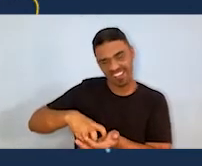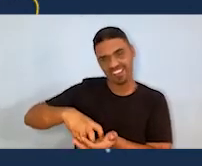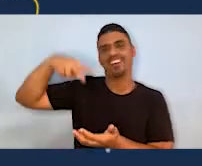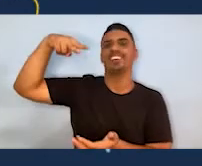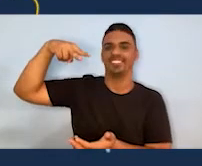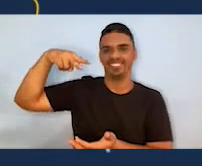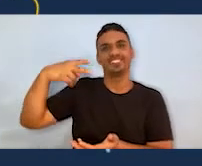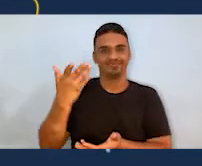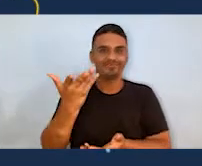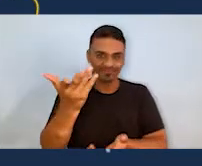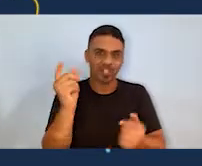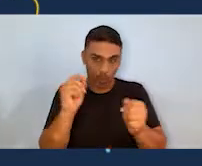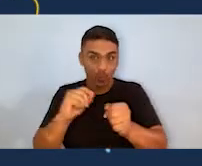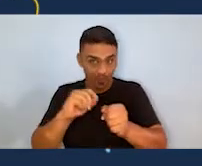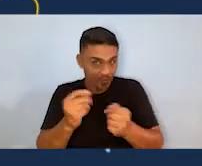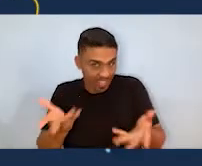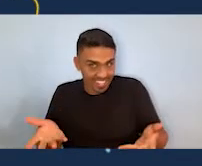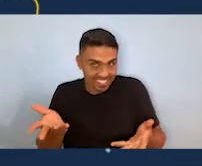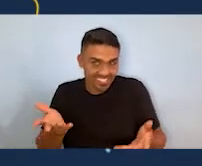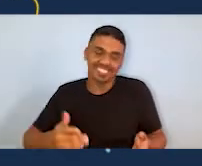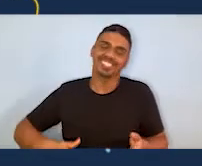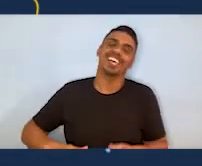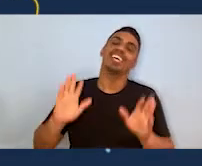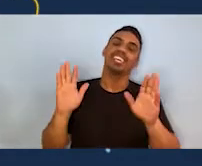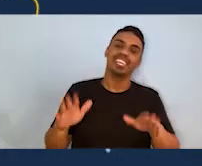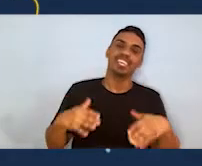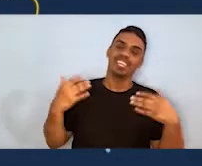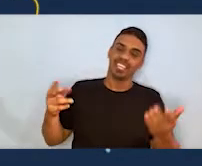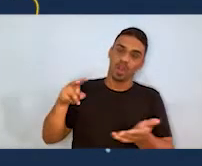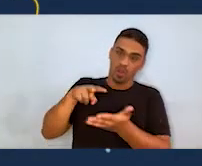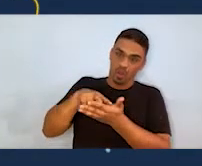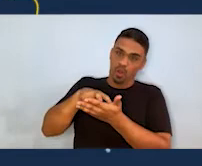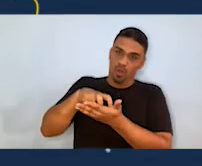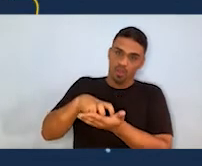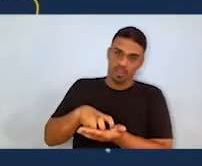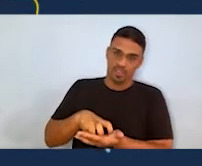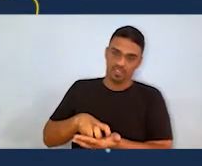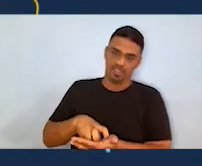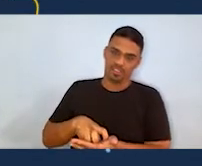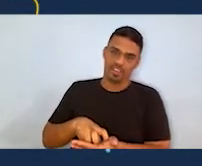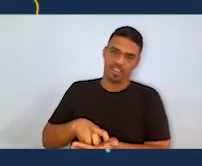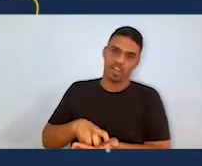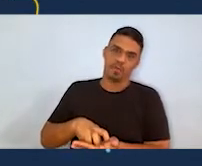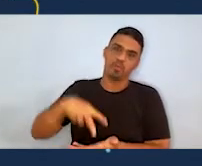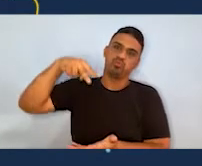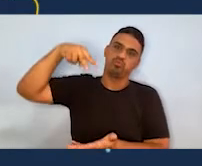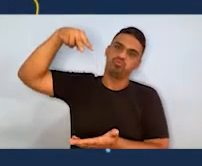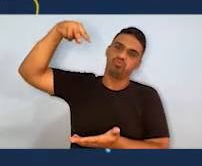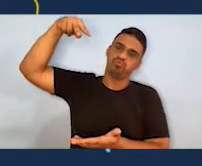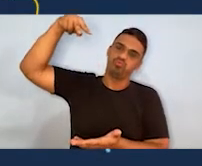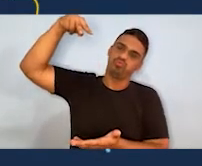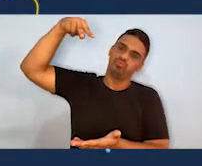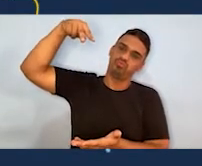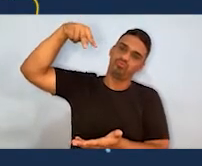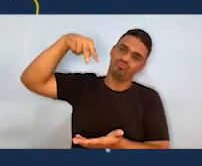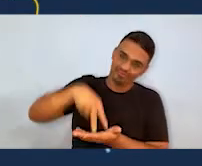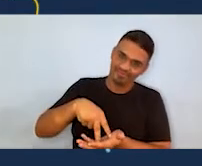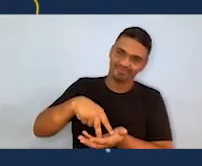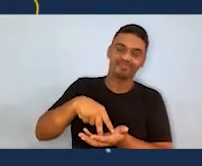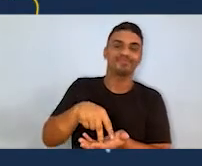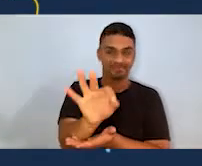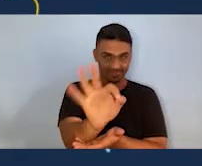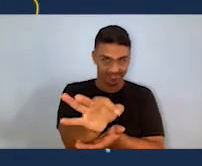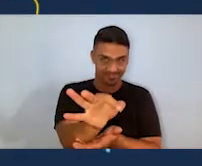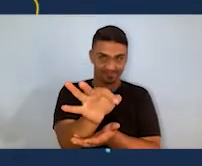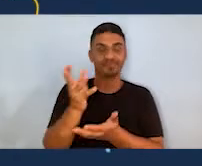Você geralmente encolhe a perna para pegar impulso, e depois você solta esse impulso e aí